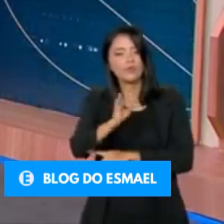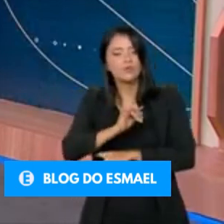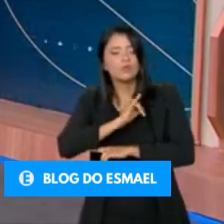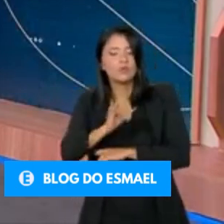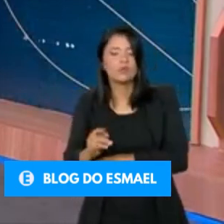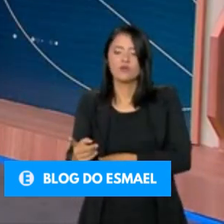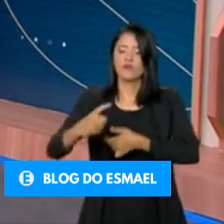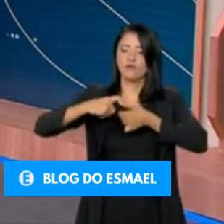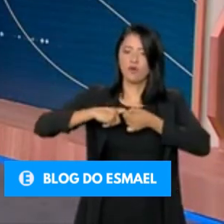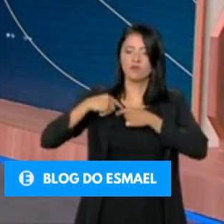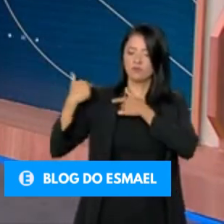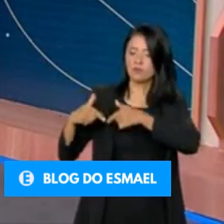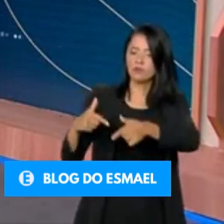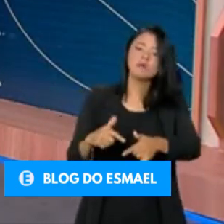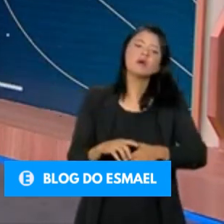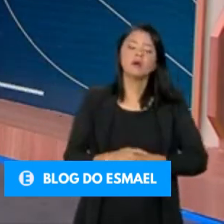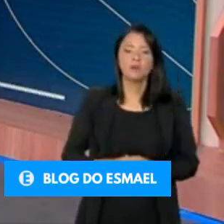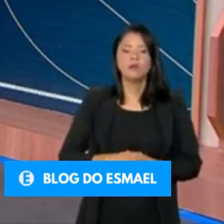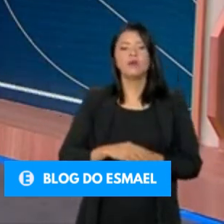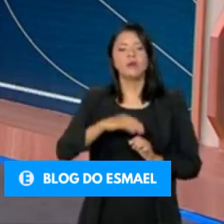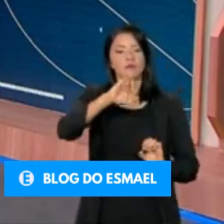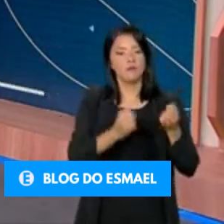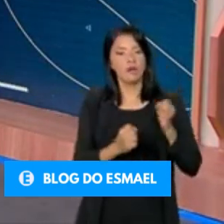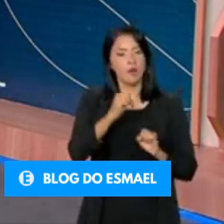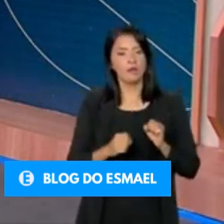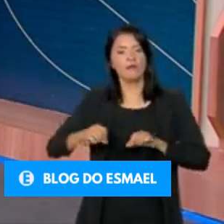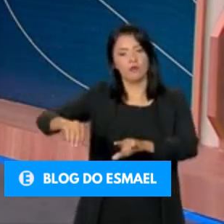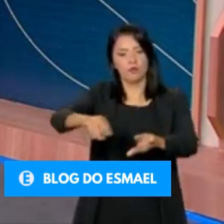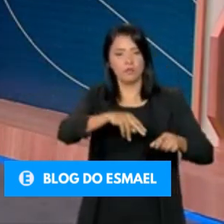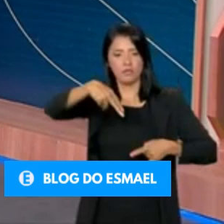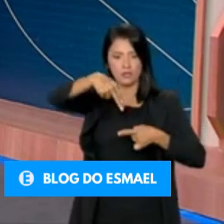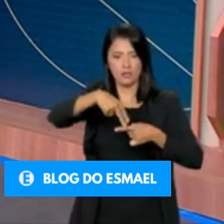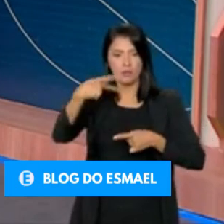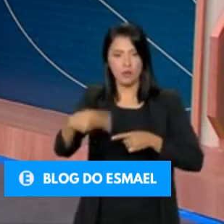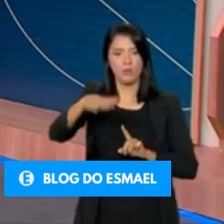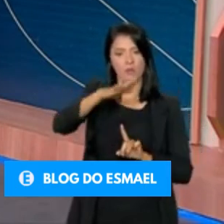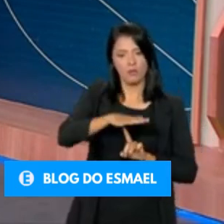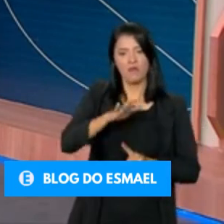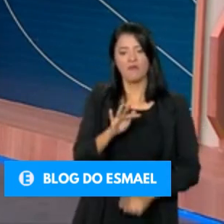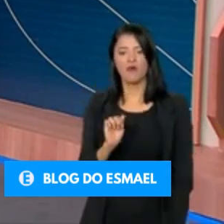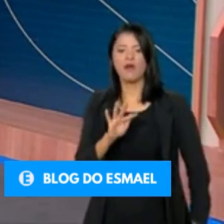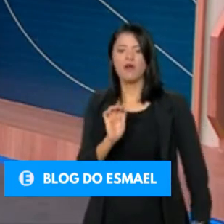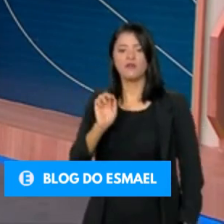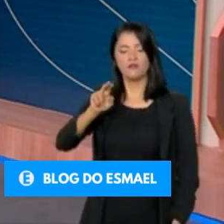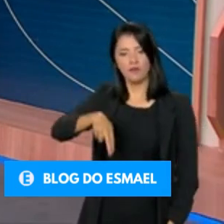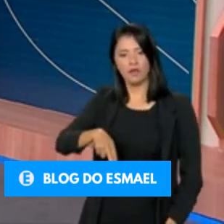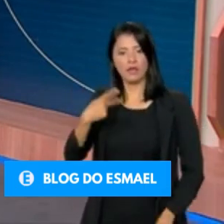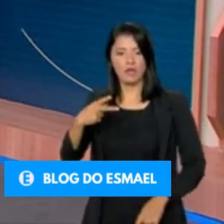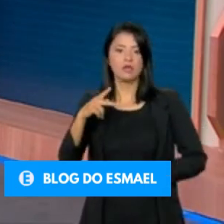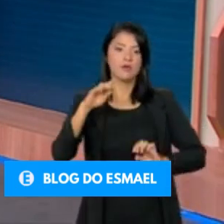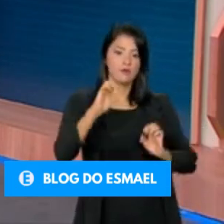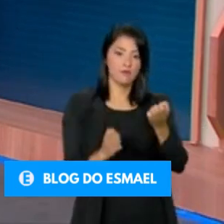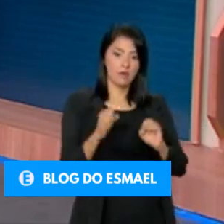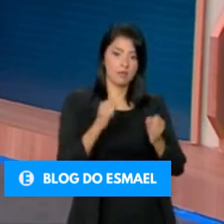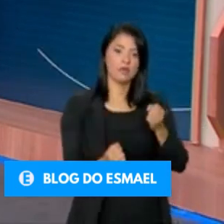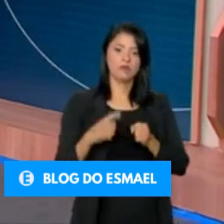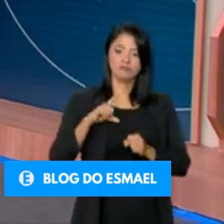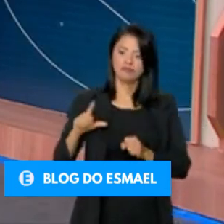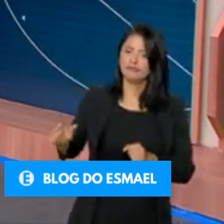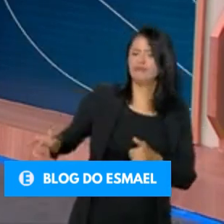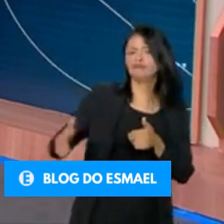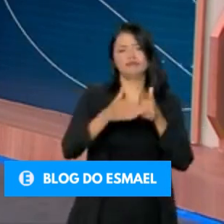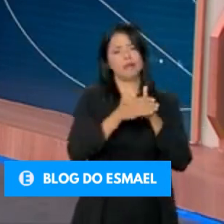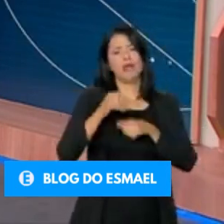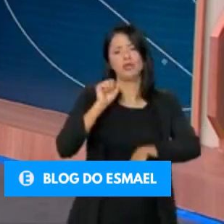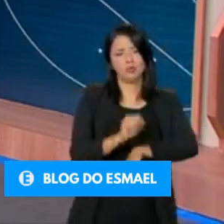anunciada a retomada das operações da fábrica de fertilizantes nitrogenados do Paraná, a Fafem. Esta fábrica, que teve as suas atividades